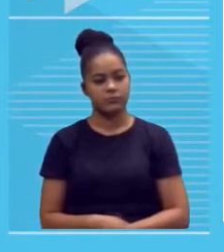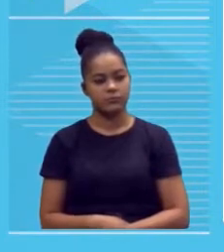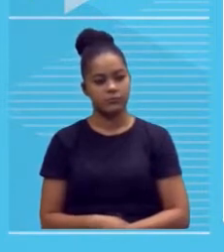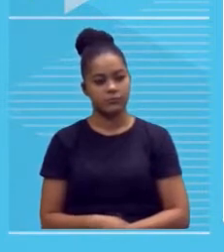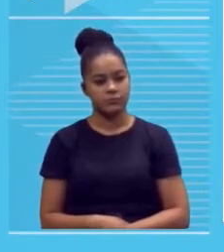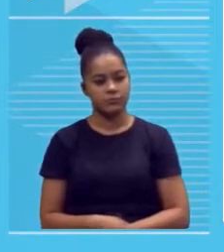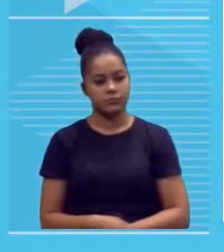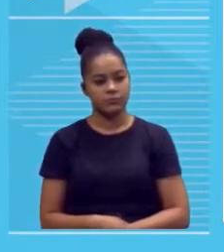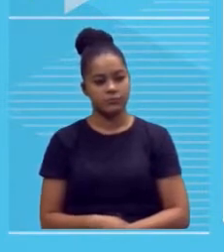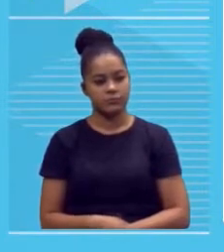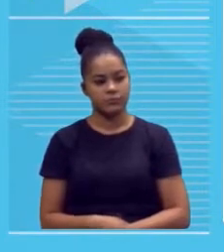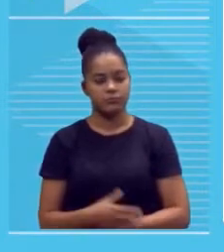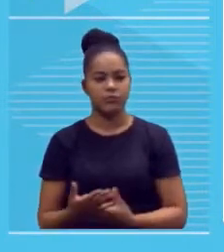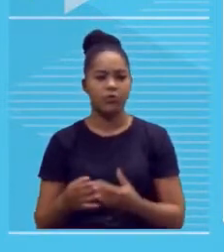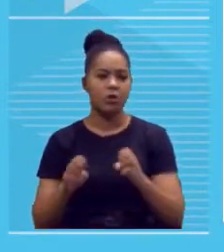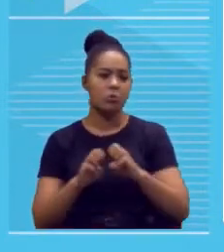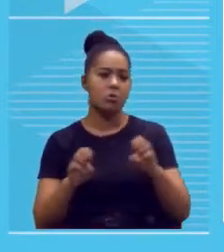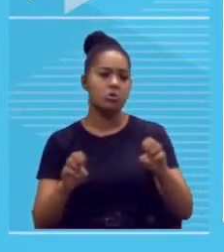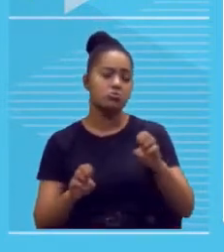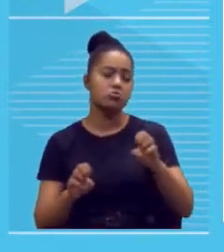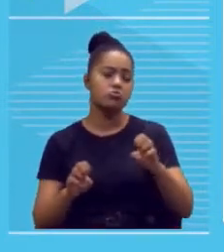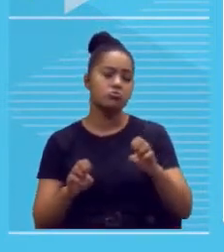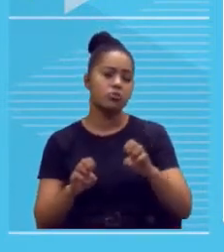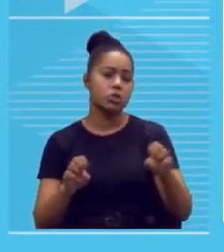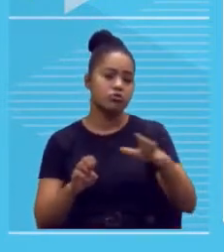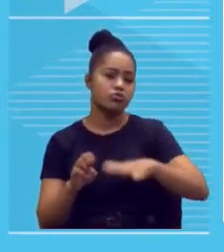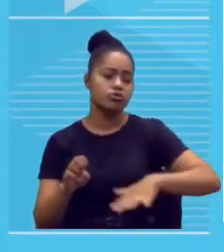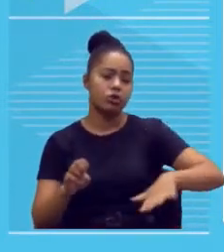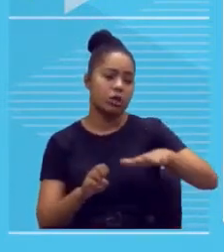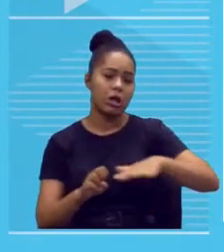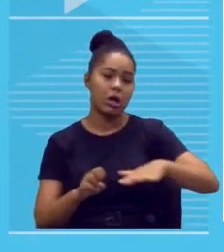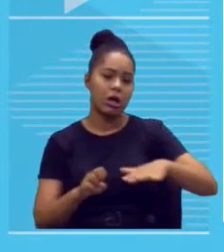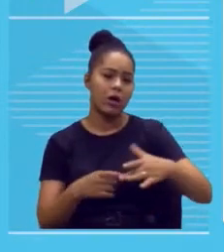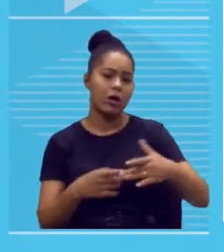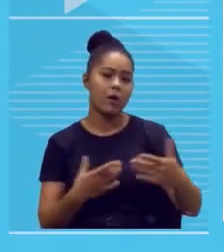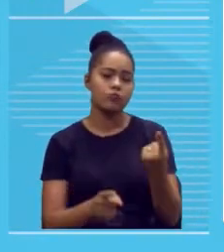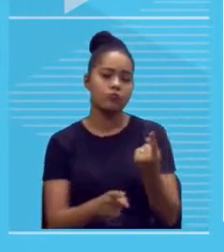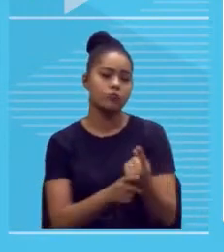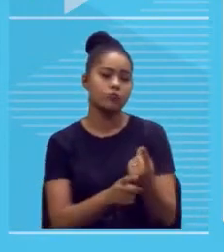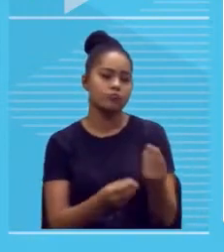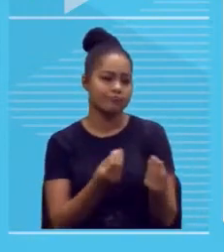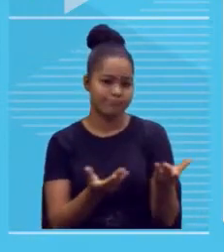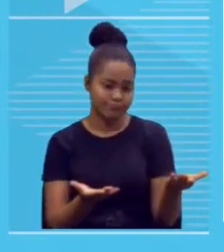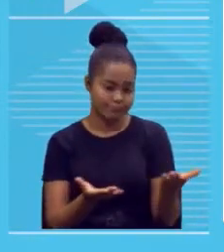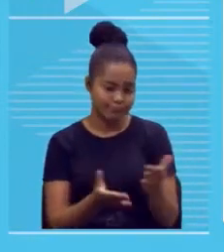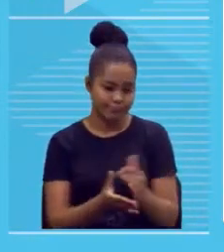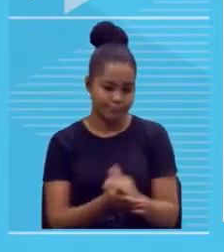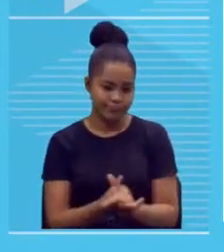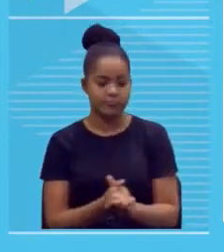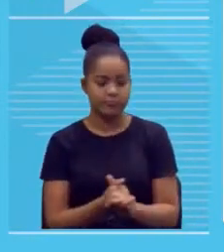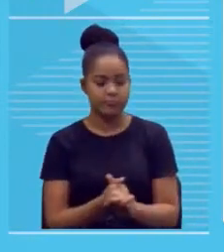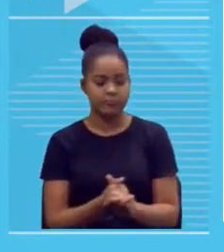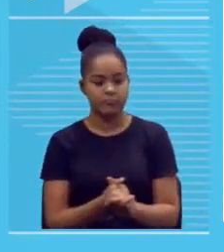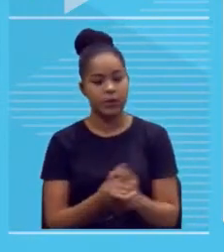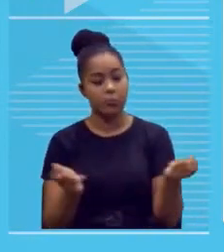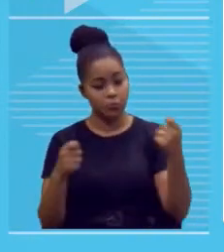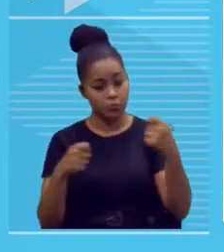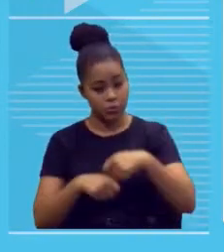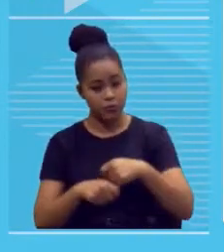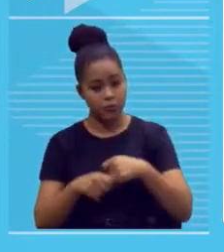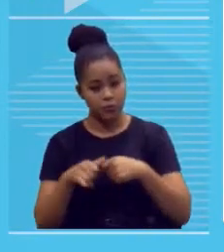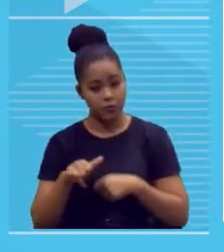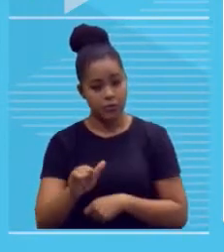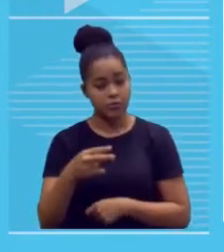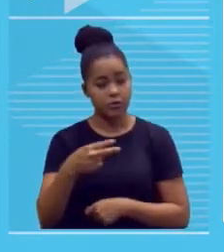a equação geral da reta? Gente, eu posso escrever uma equação geral da reta da seguinte forma. Y é igual